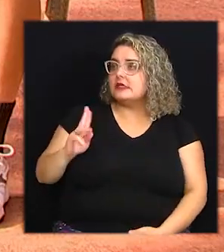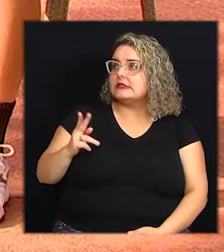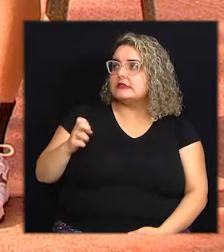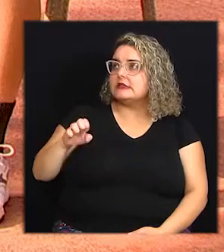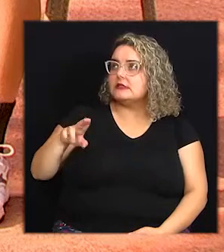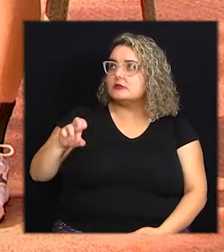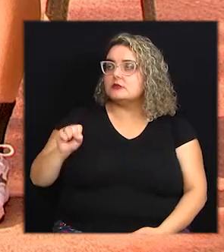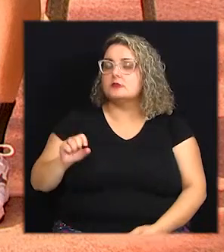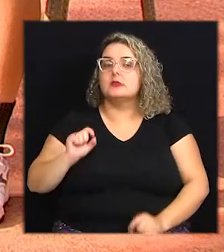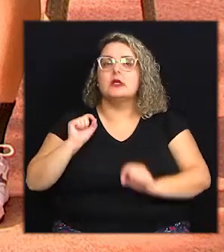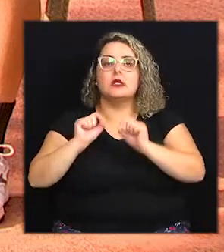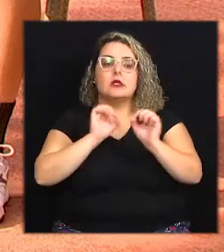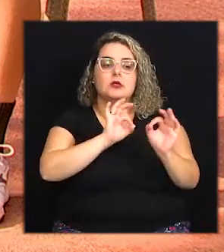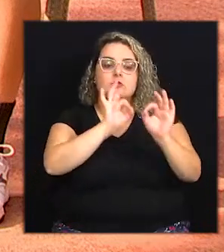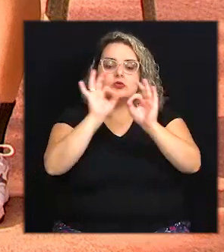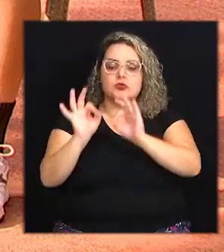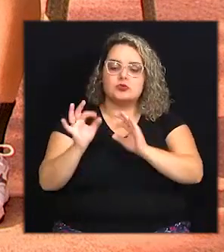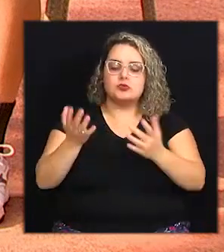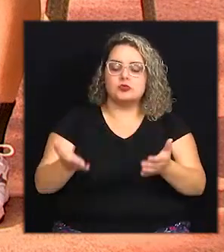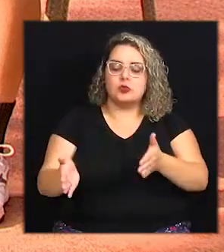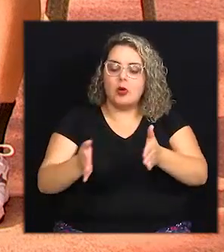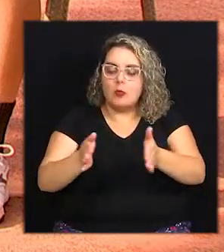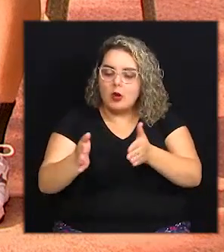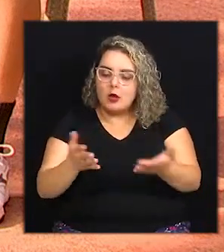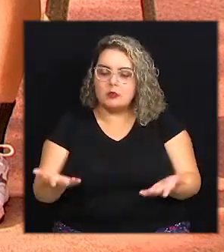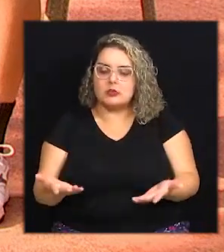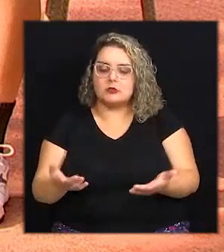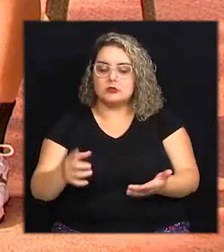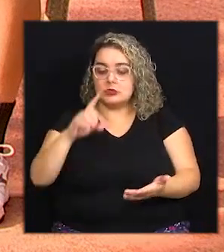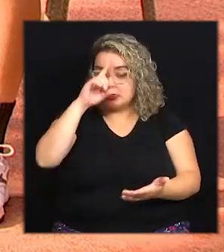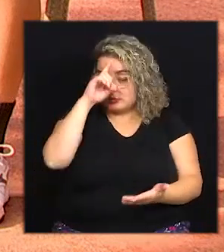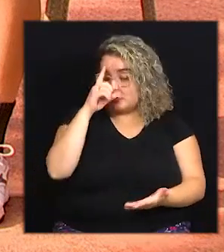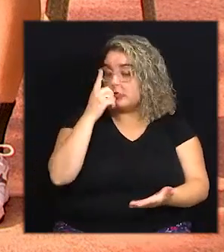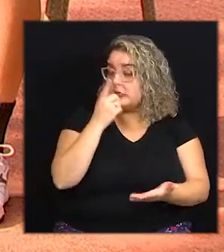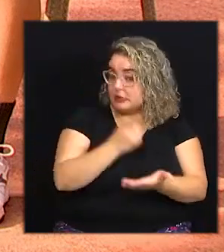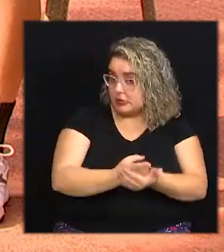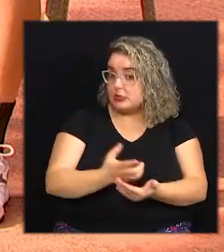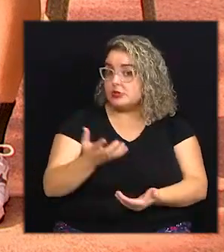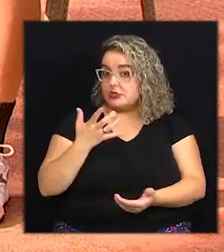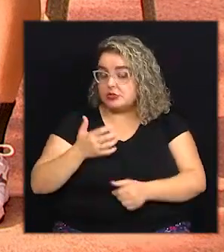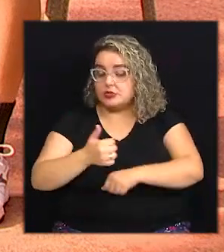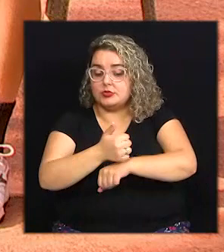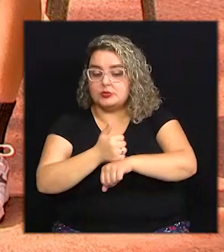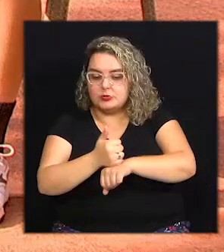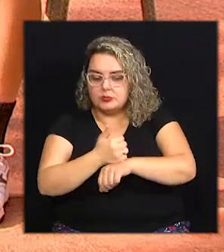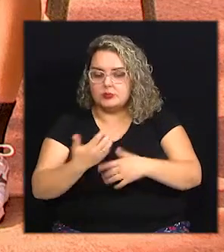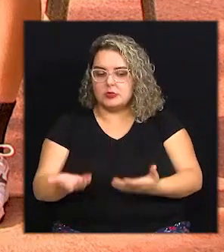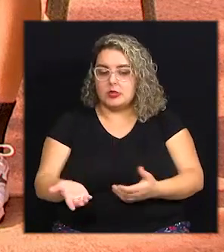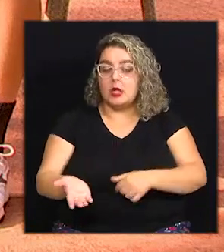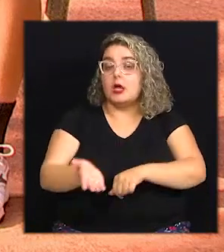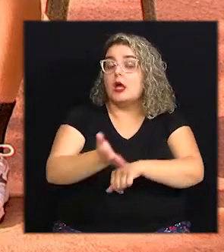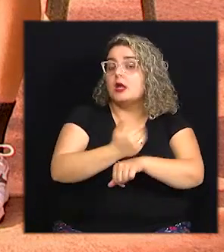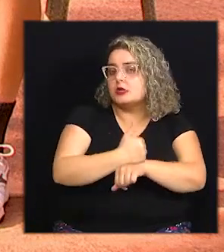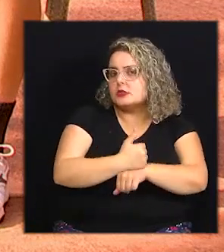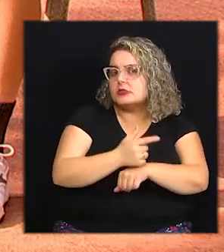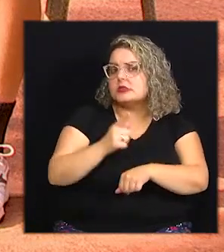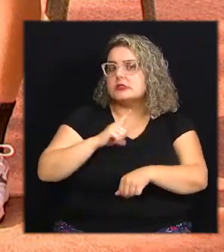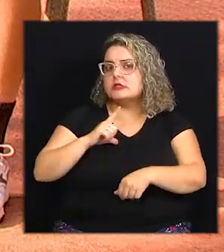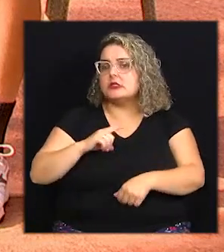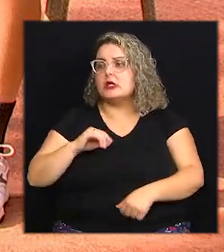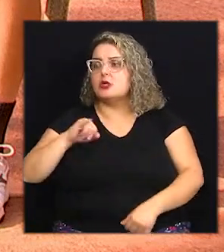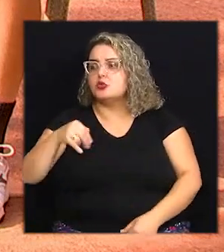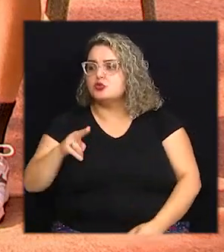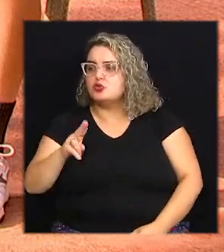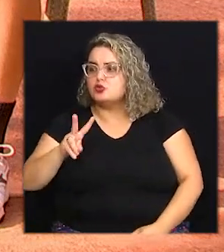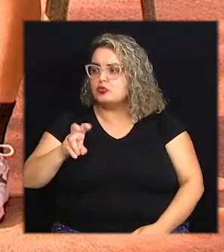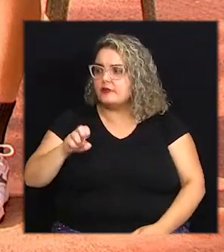nos acompanhando, a partir do momento que você toma essa decisão de querer ir para uma carreira profissional, antes existe o juvenil